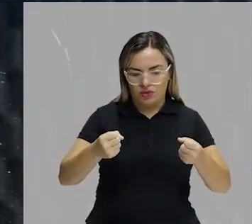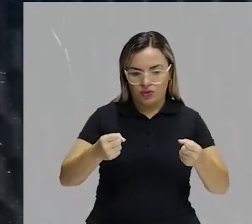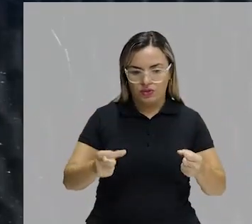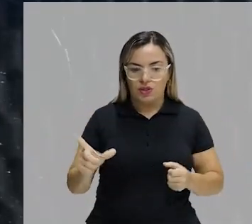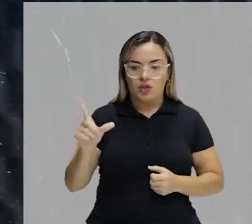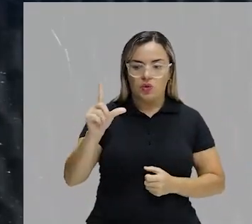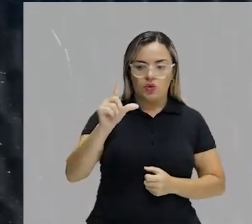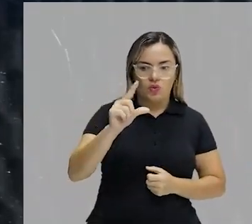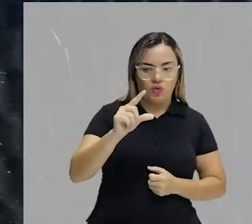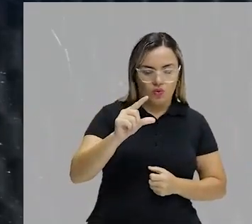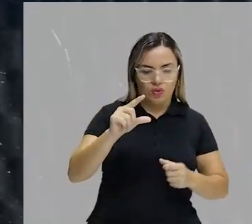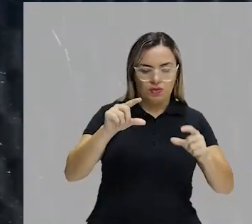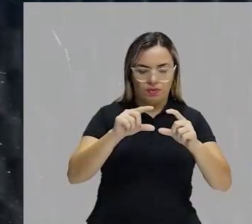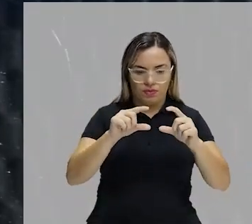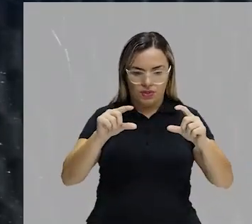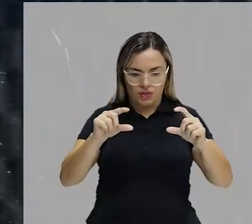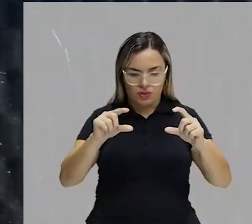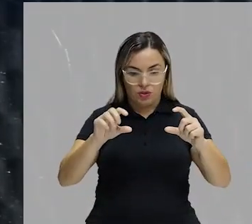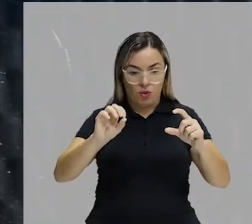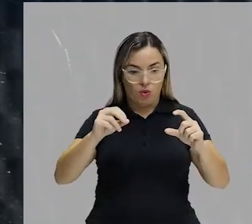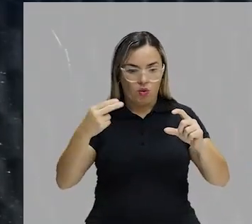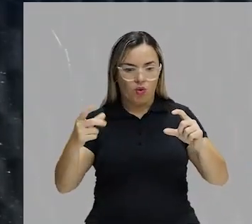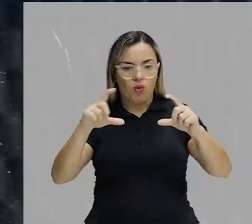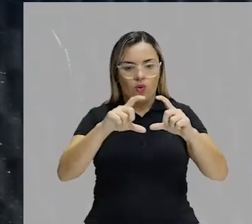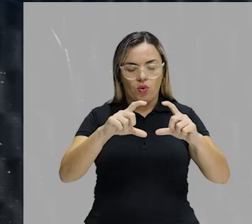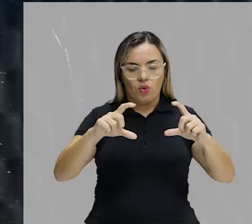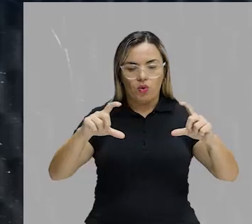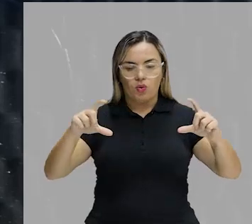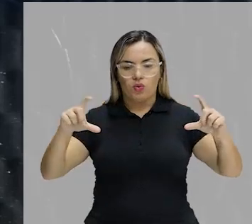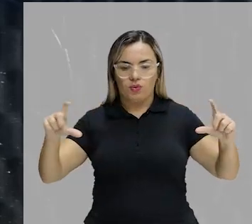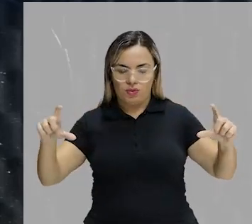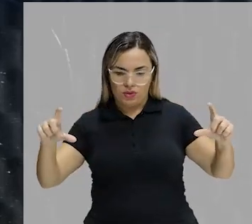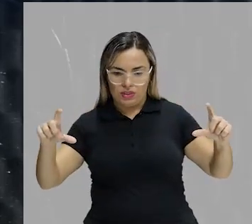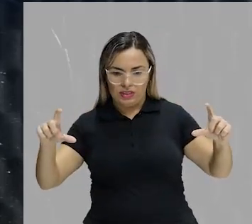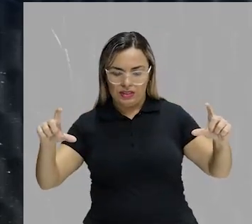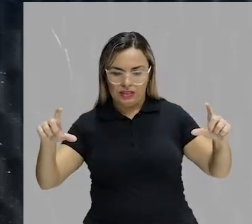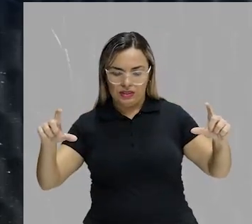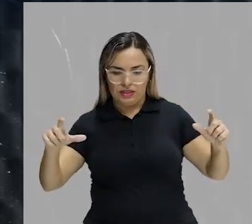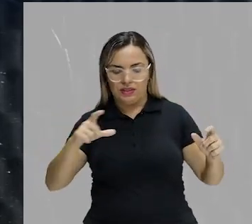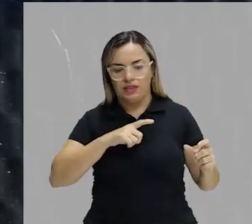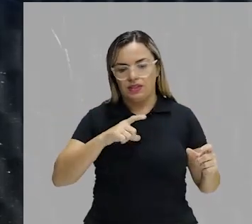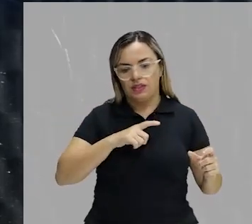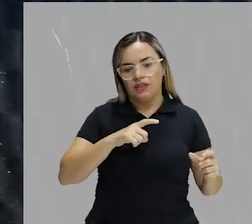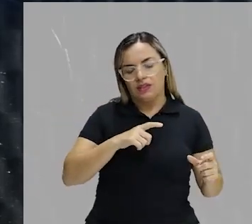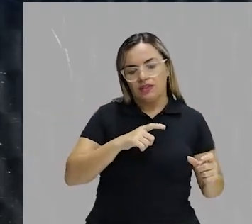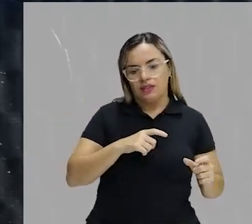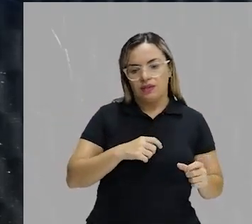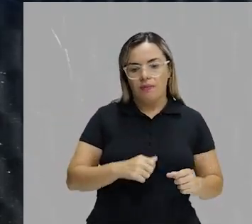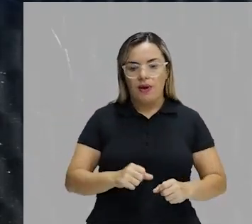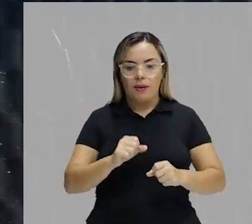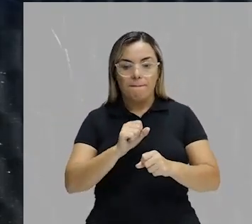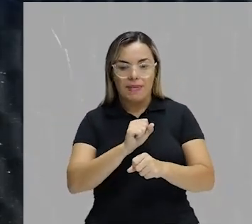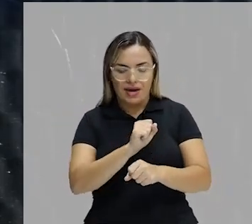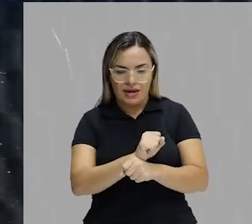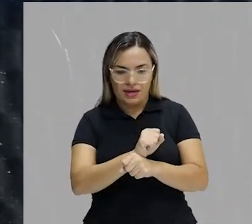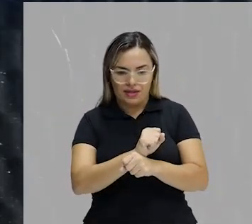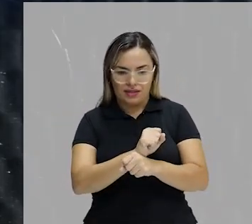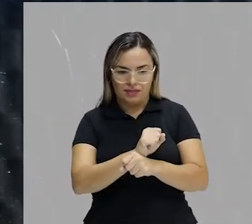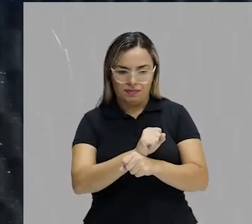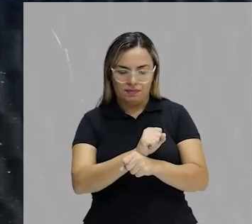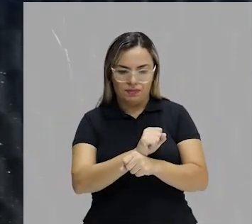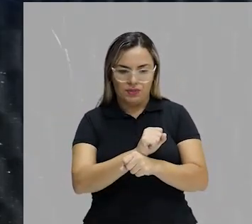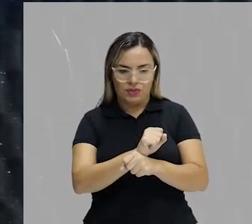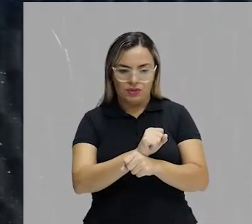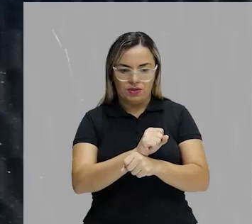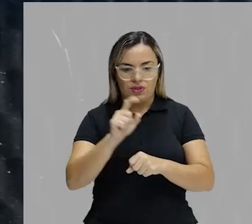terminar sempre com uma pausa definida e pelos sinais de pontuação. Mensagem de WhatsApp, por exemplo, há muita confusão.